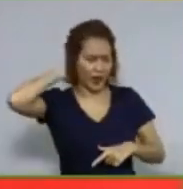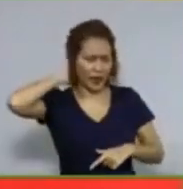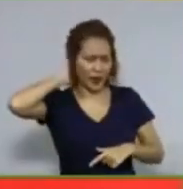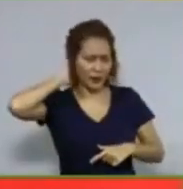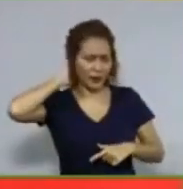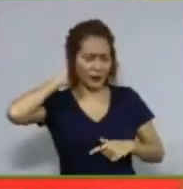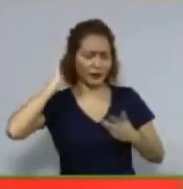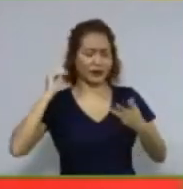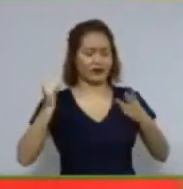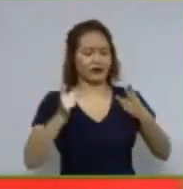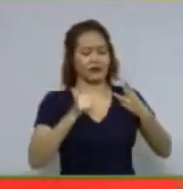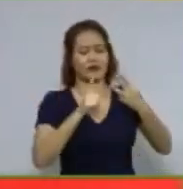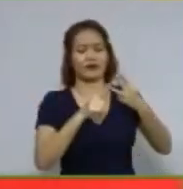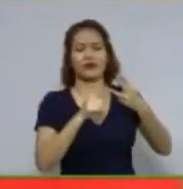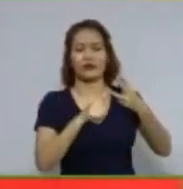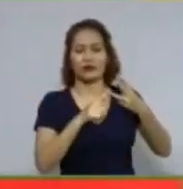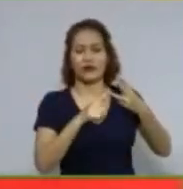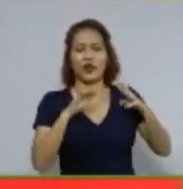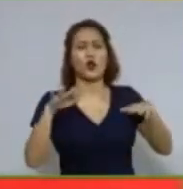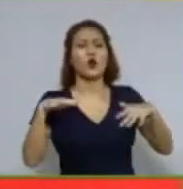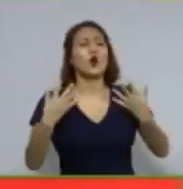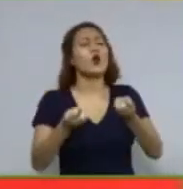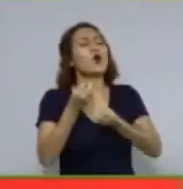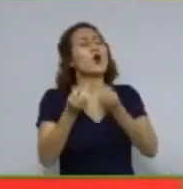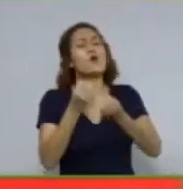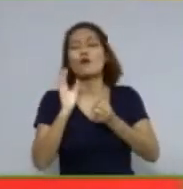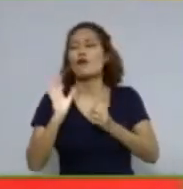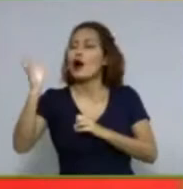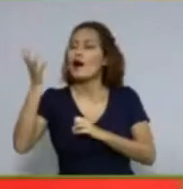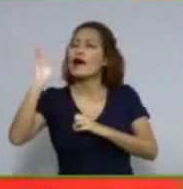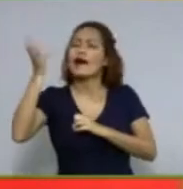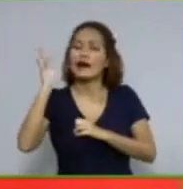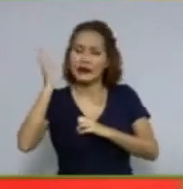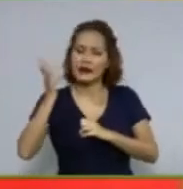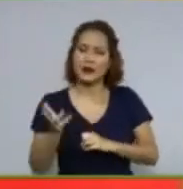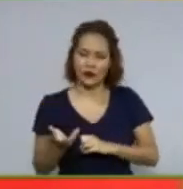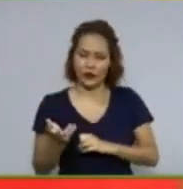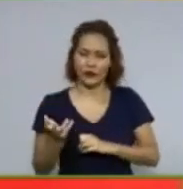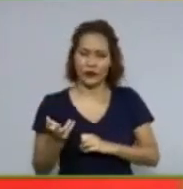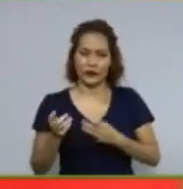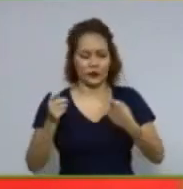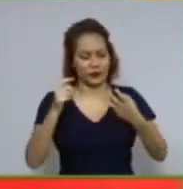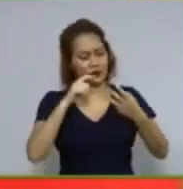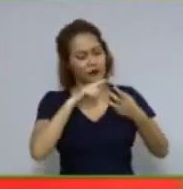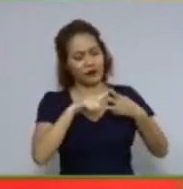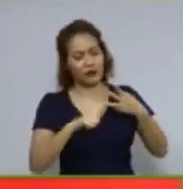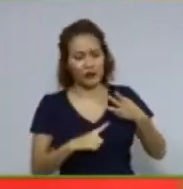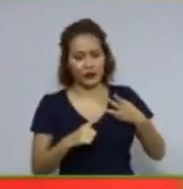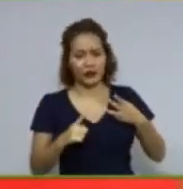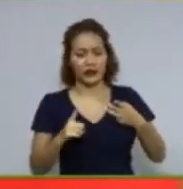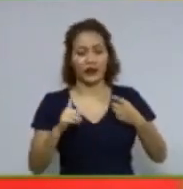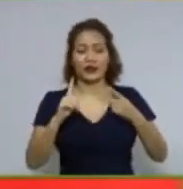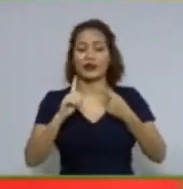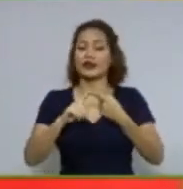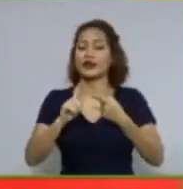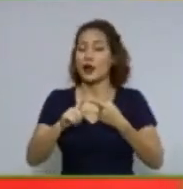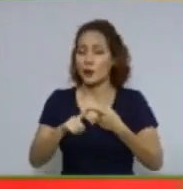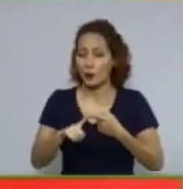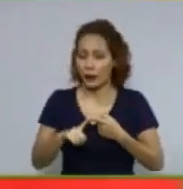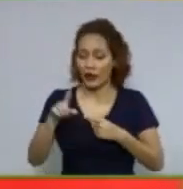vamos apontar soluções minha gente vão apontar soluções e aí também nós queremos escolher